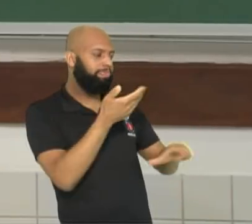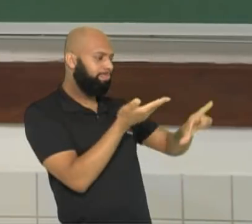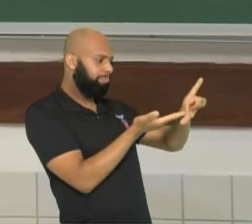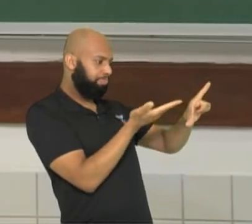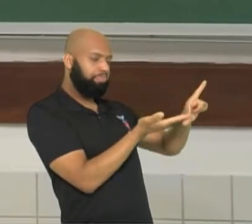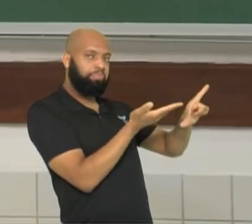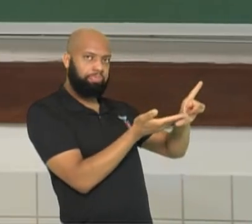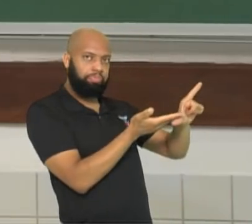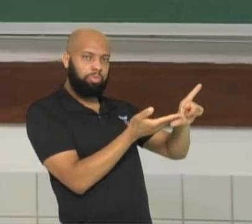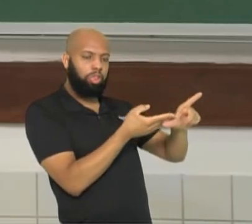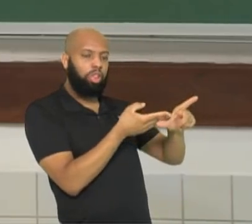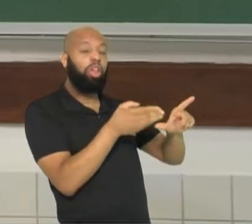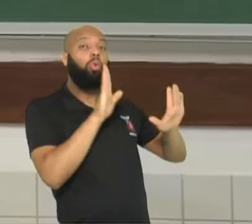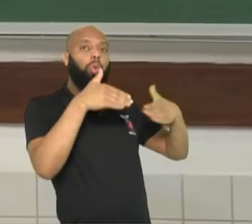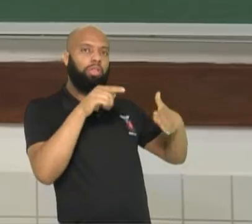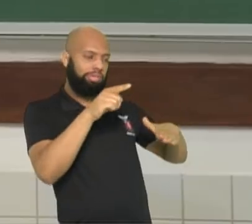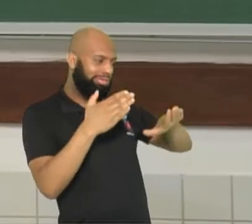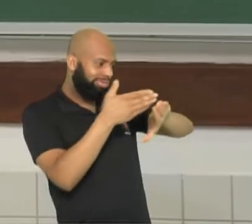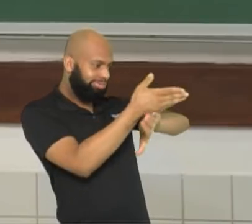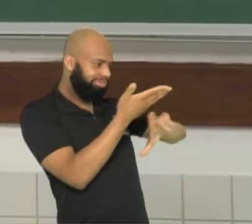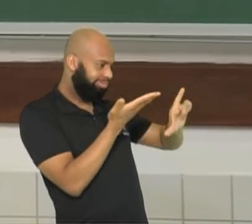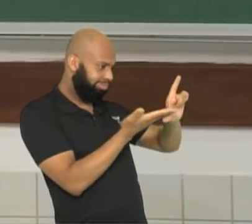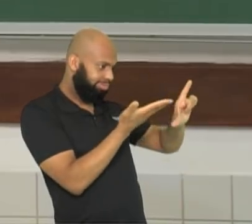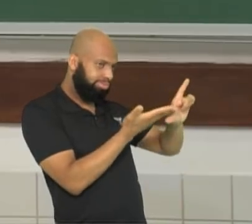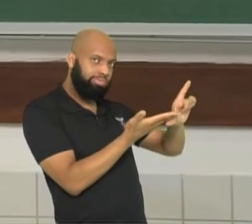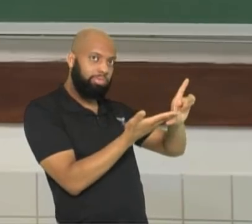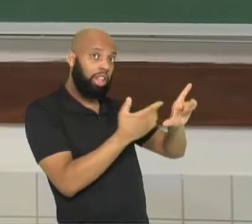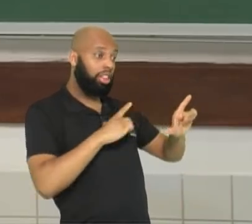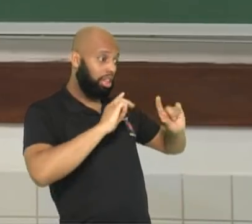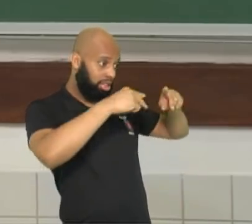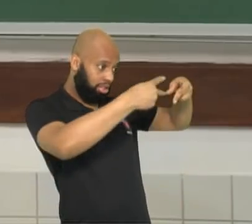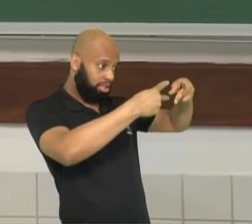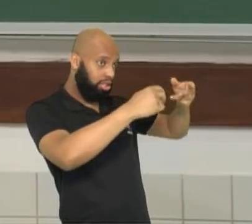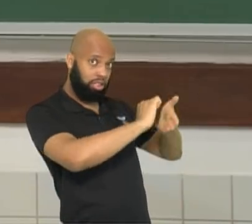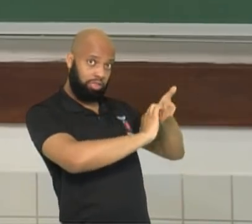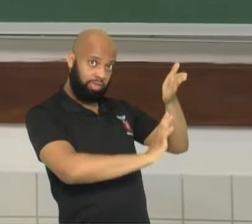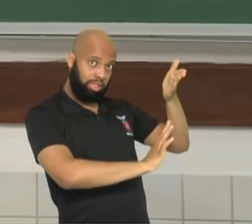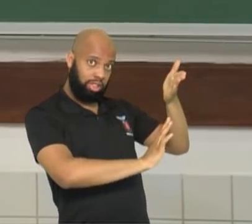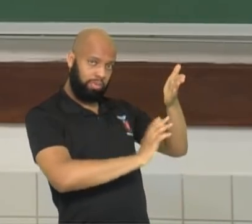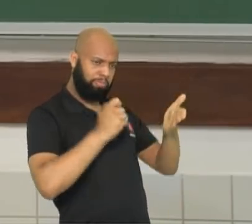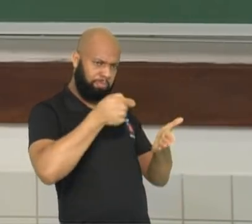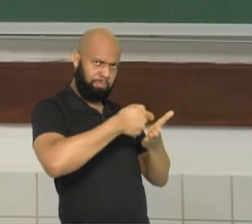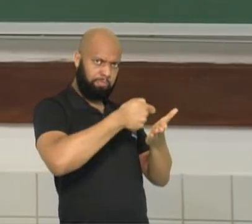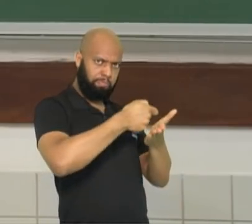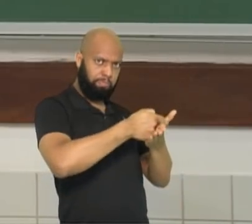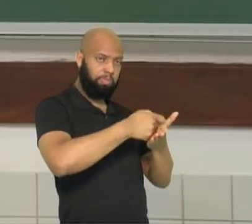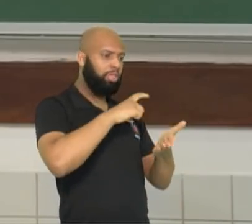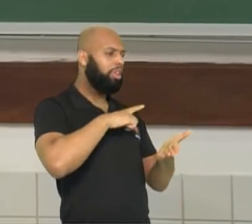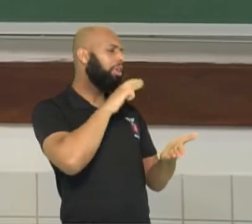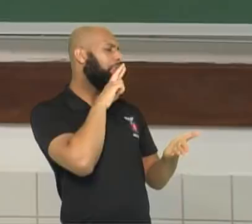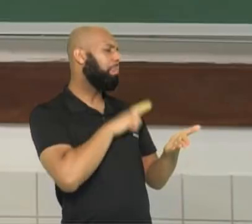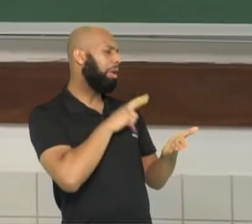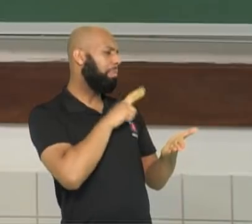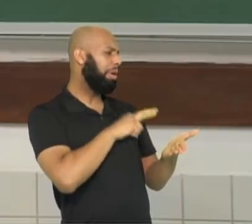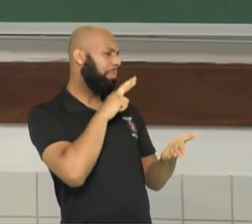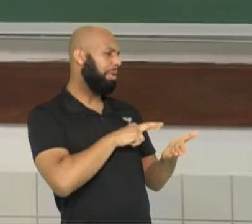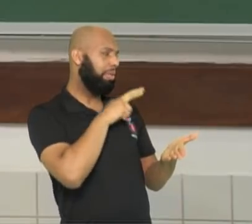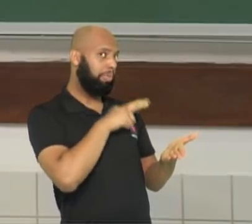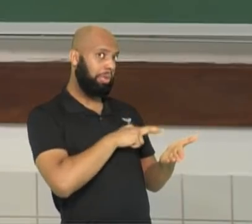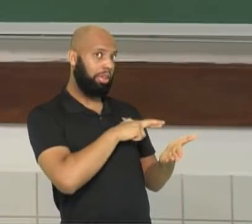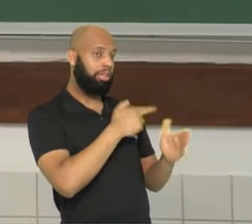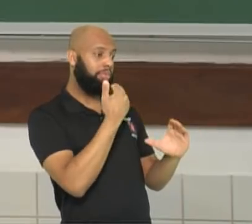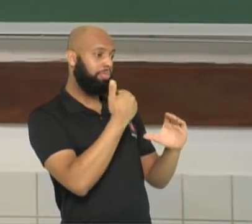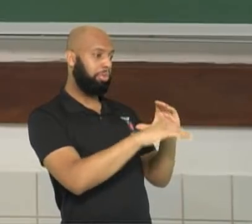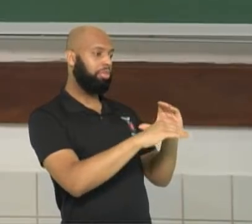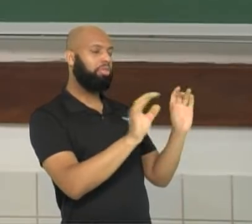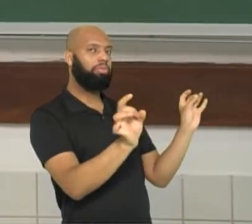Classroom. Então, quando você for entrar lá no Classroom para clicar no link da presença, façam os exercícios, mas não